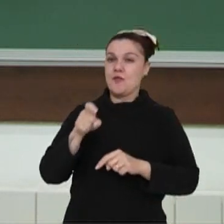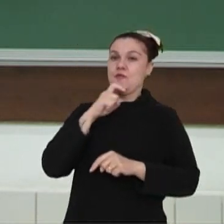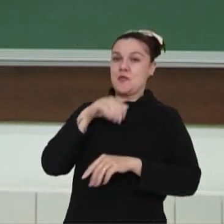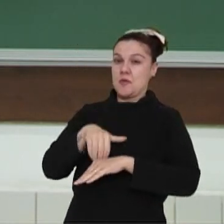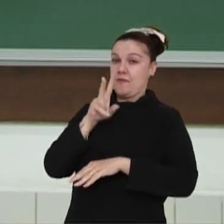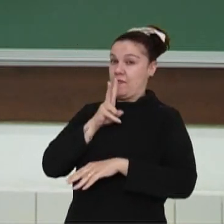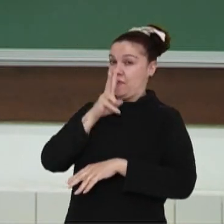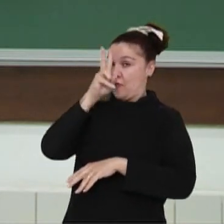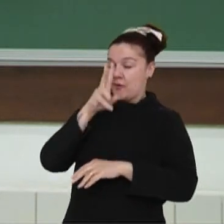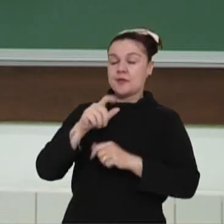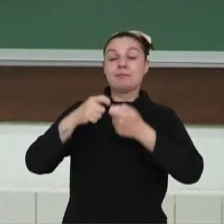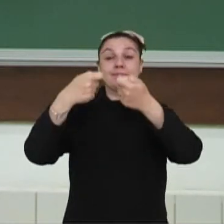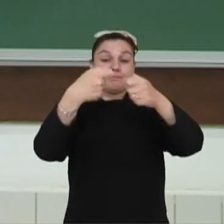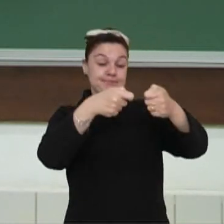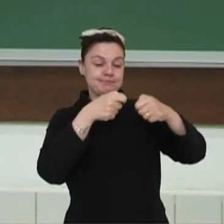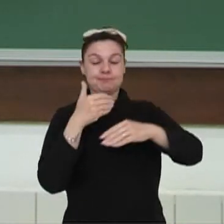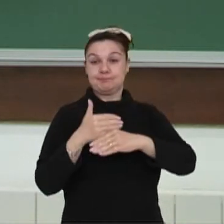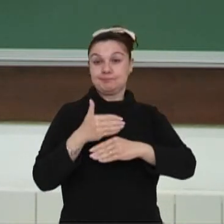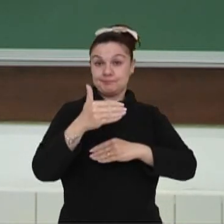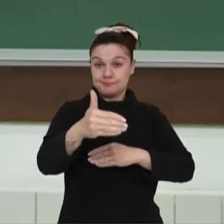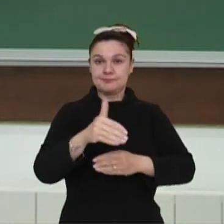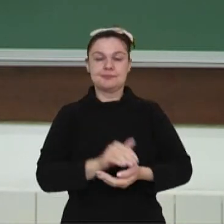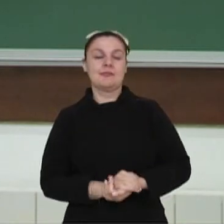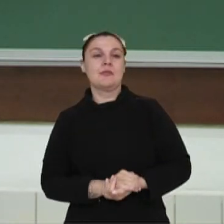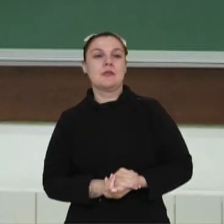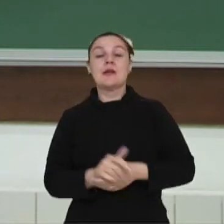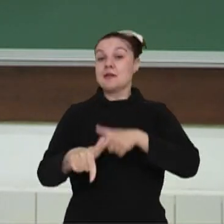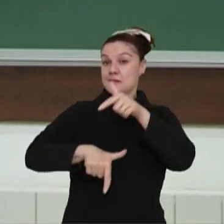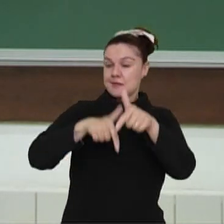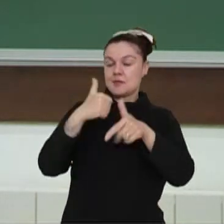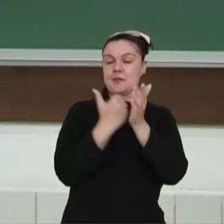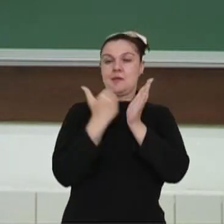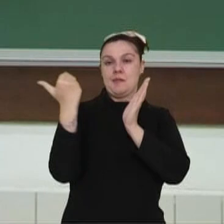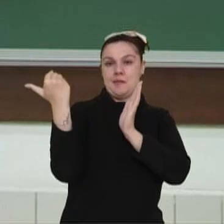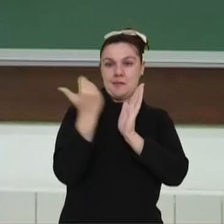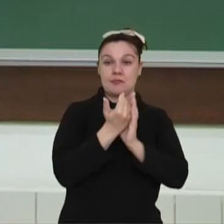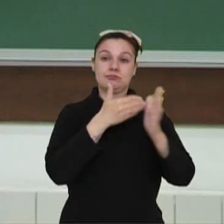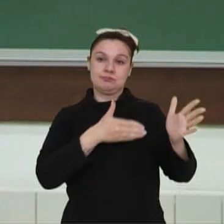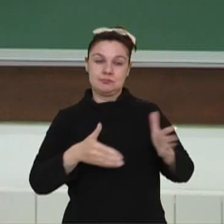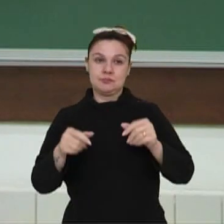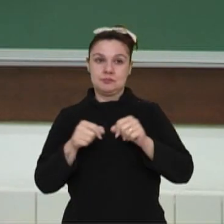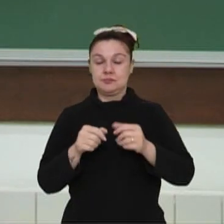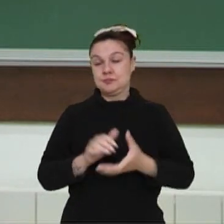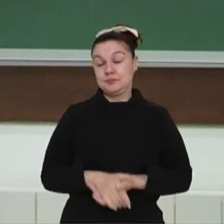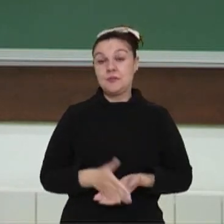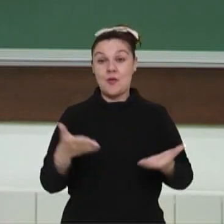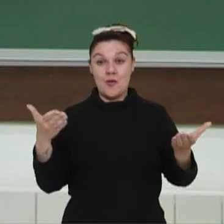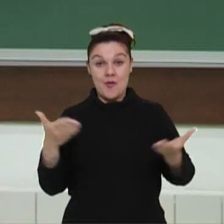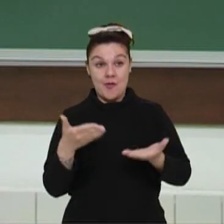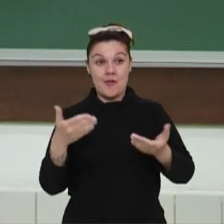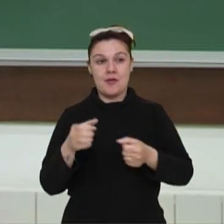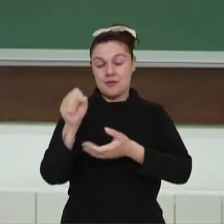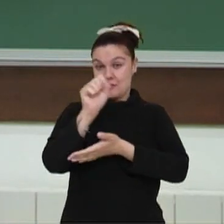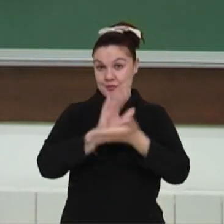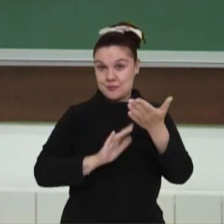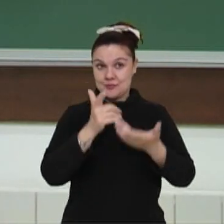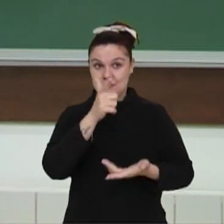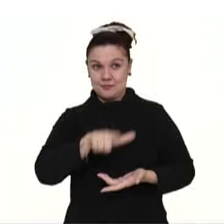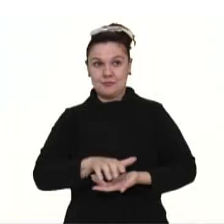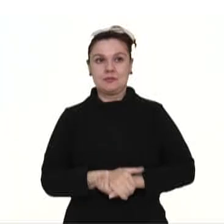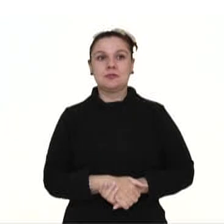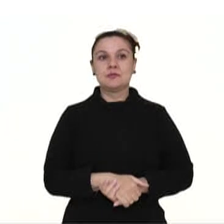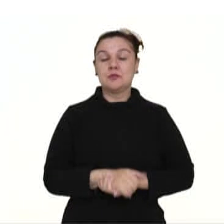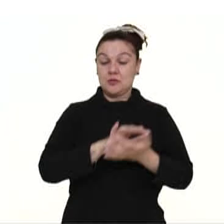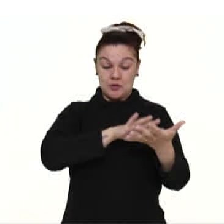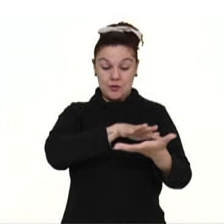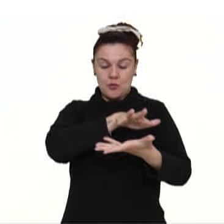você vai criando novas necessidades a partir disso, tendo que trabalhar mais para produzir e tal. E já vamos de atividade.